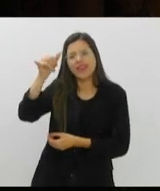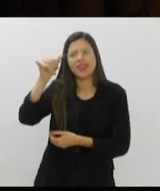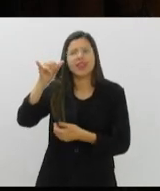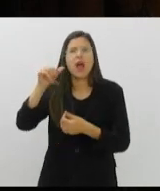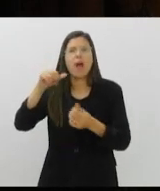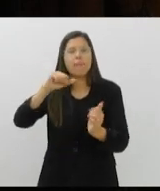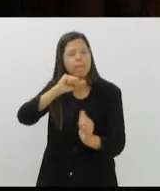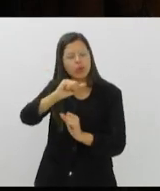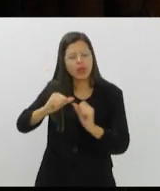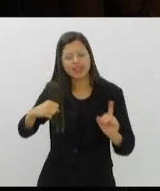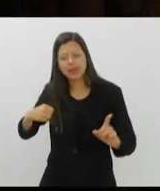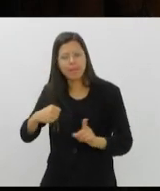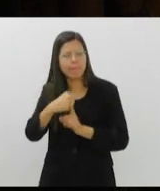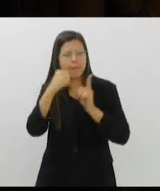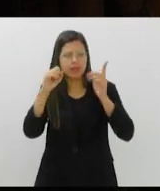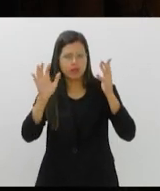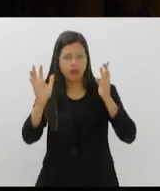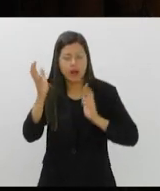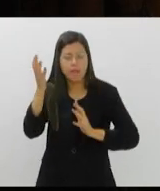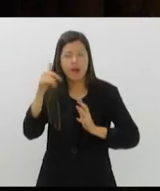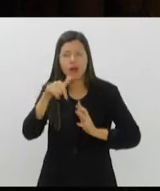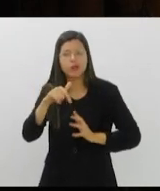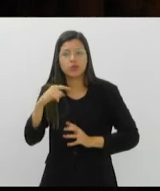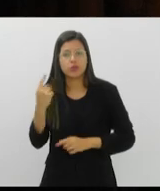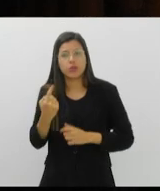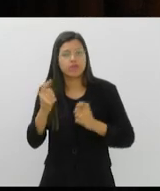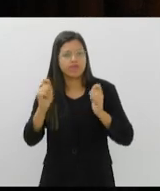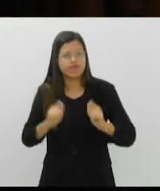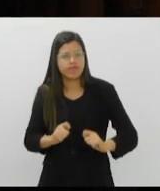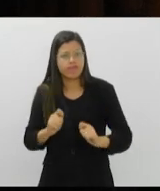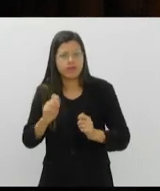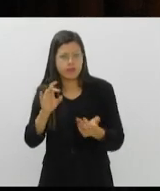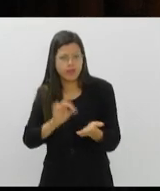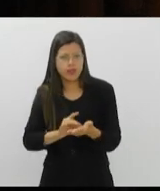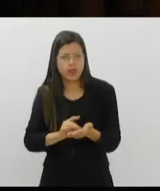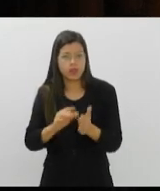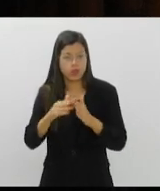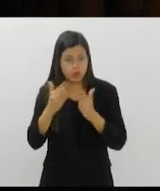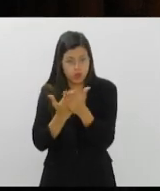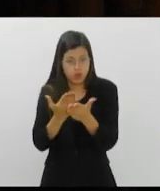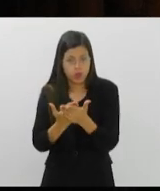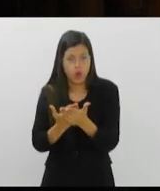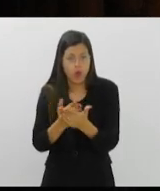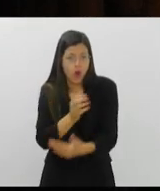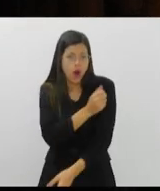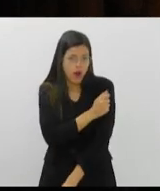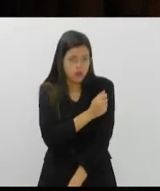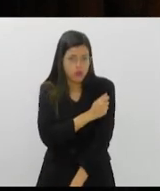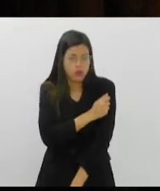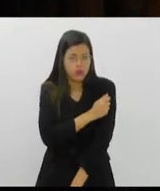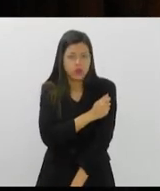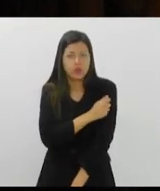às mudanças climáticas, e a gente possa ter, de fato, escolas, estudantes,